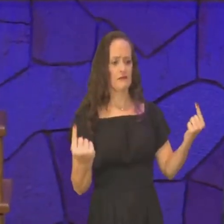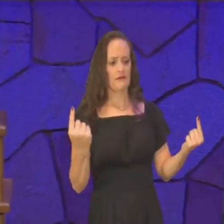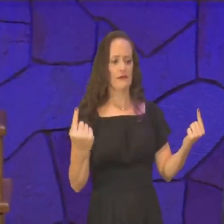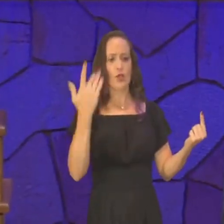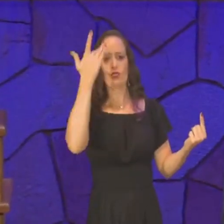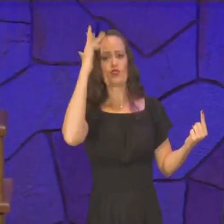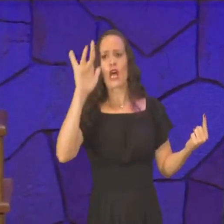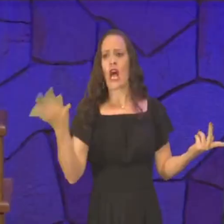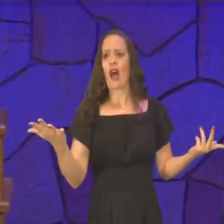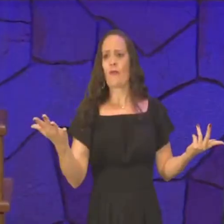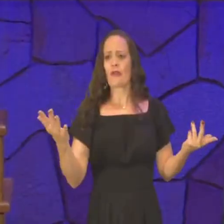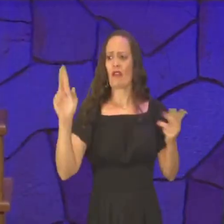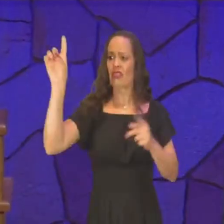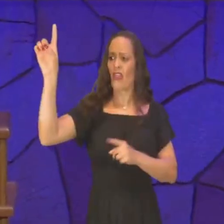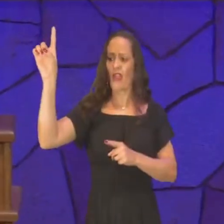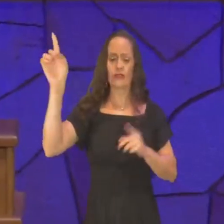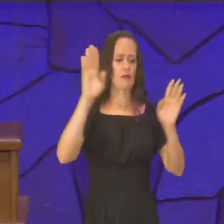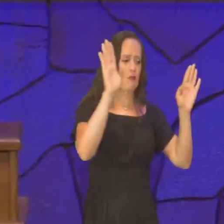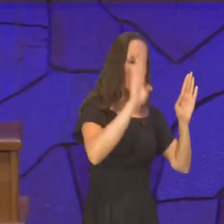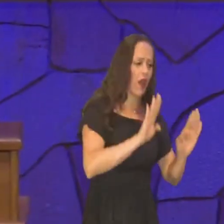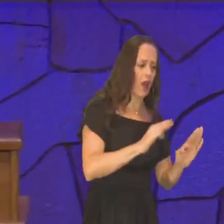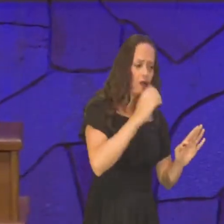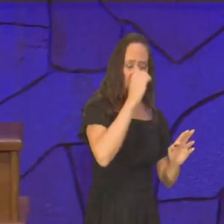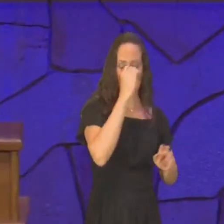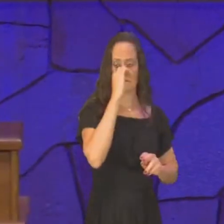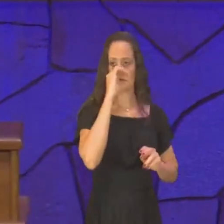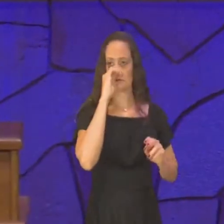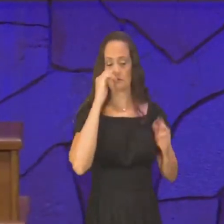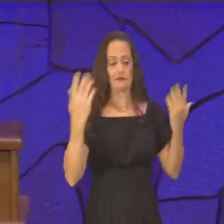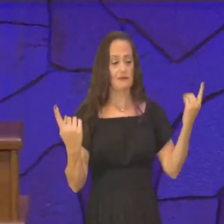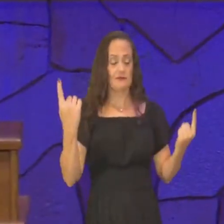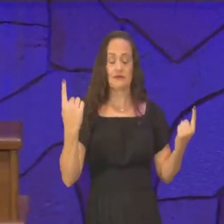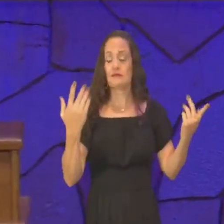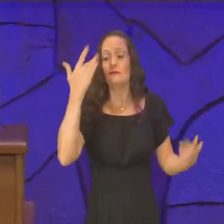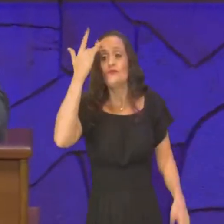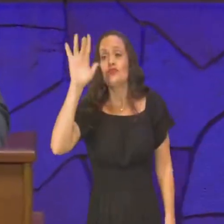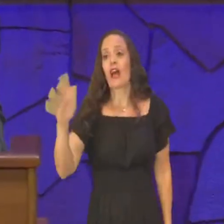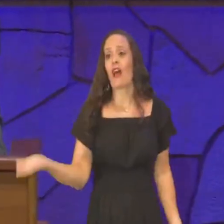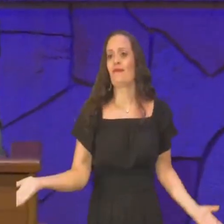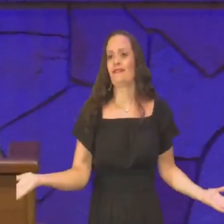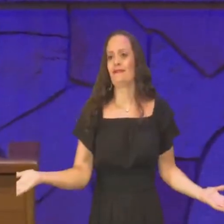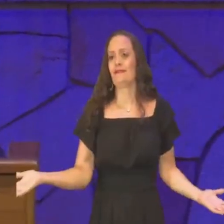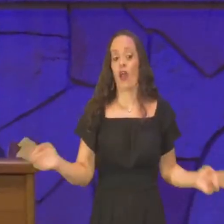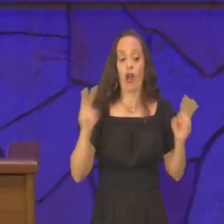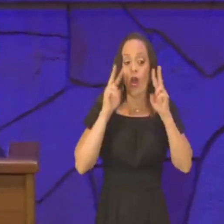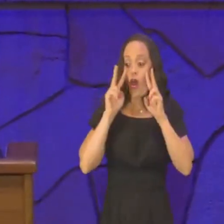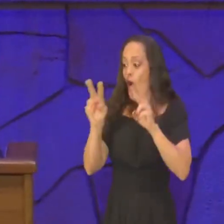Estão adorando a Baal, mas o coração está distante de Deus. Olhem para o altar está quebrado.